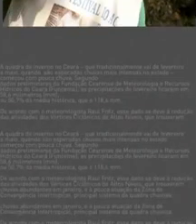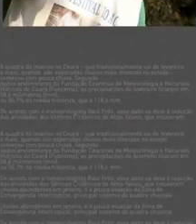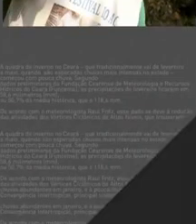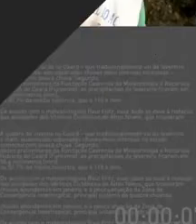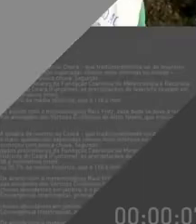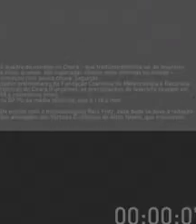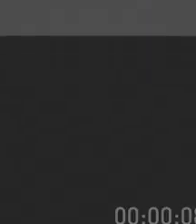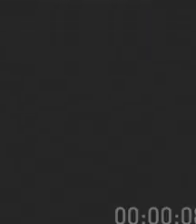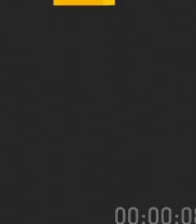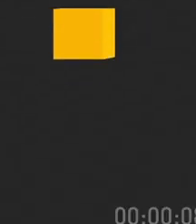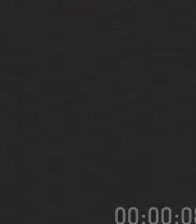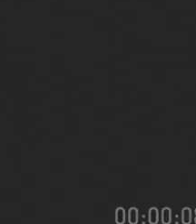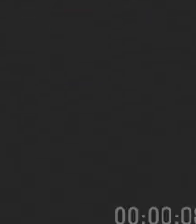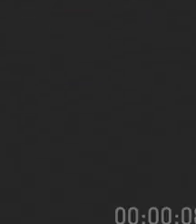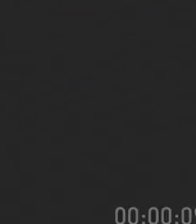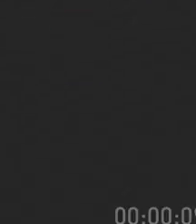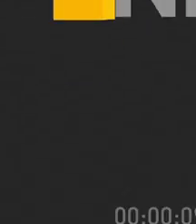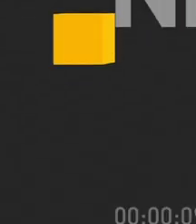ae